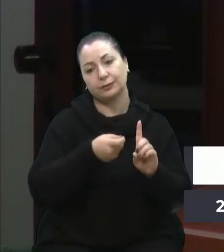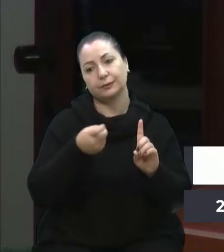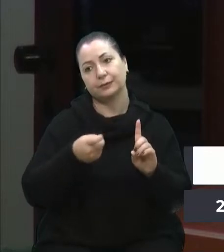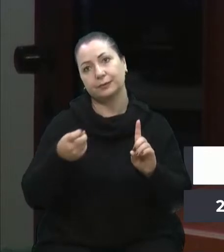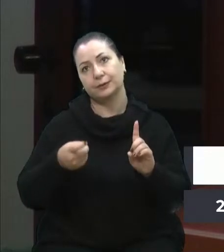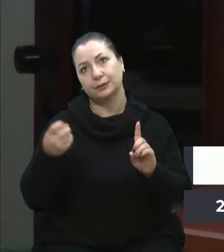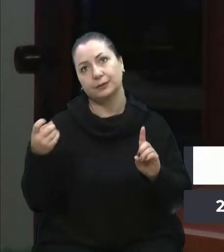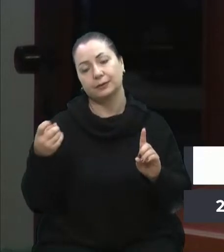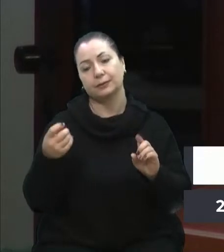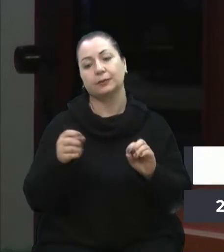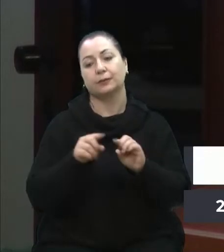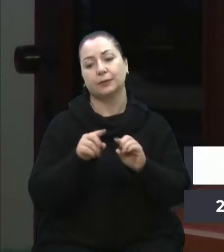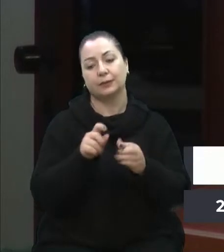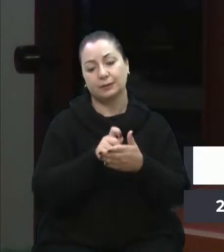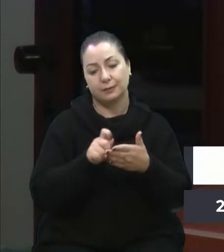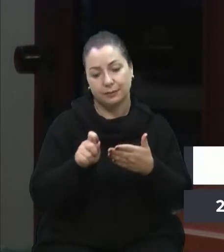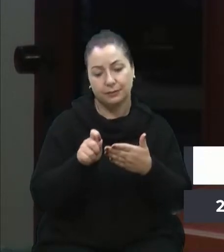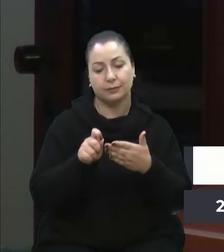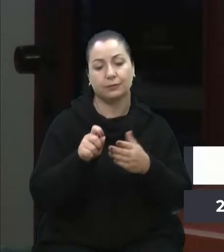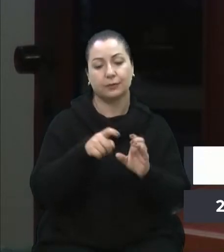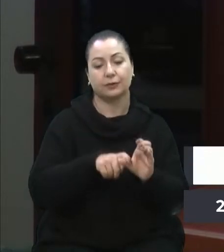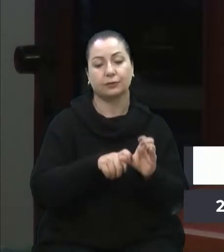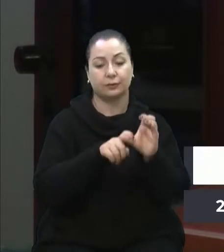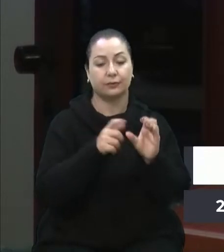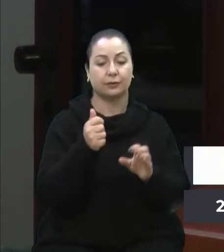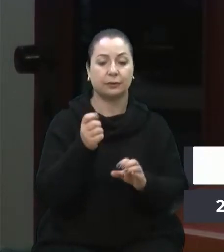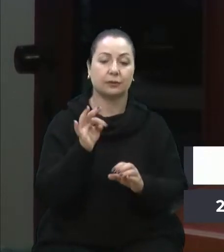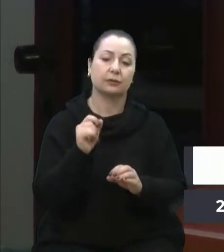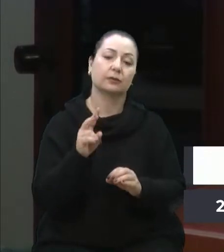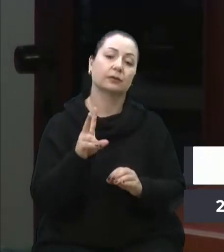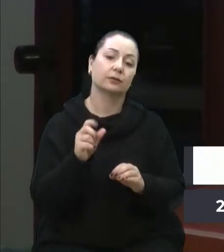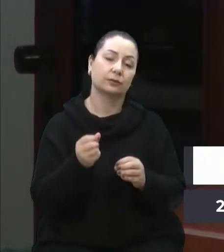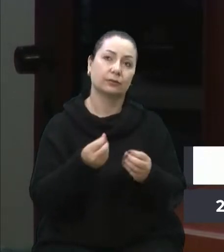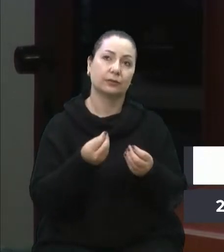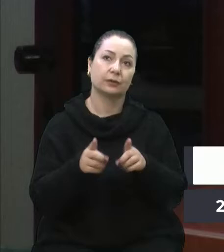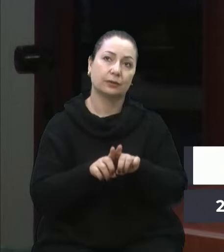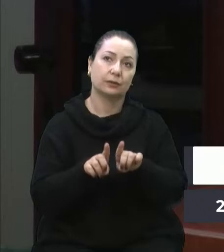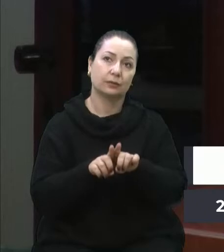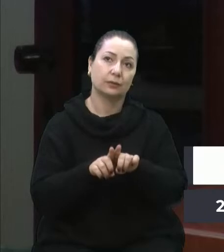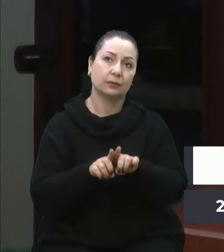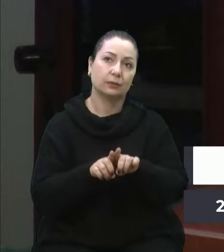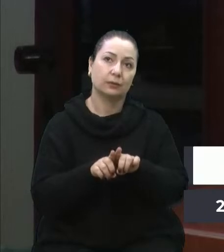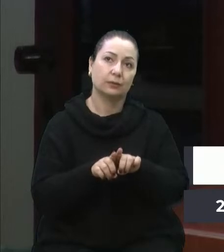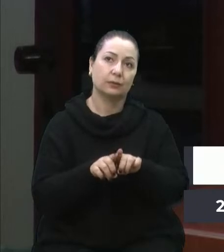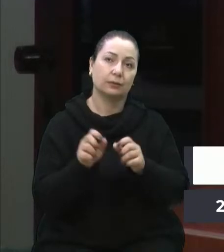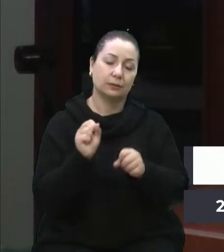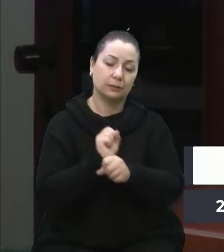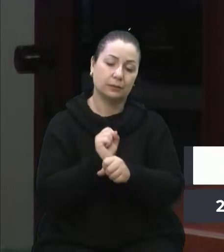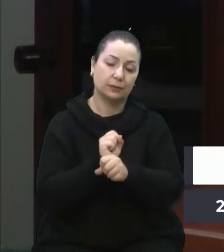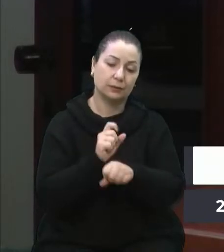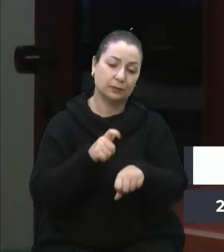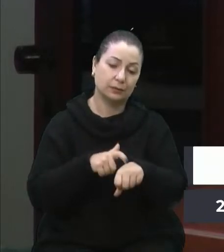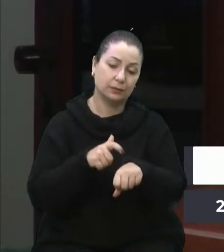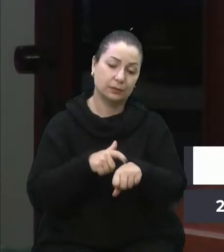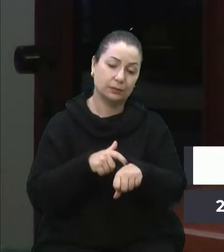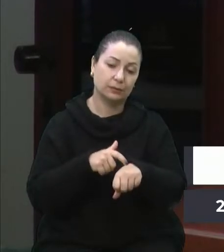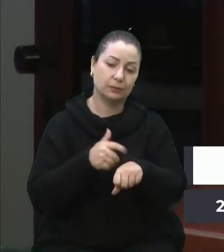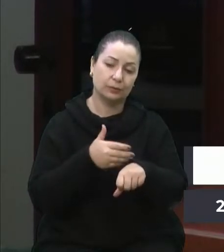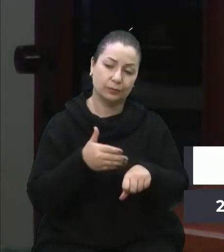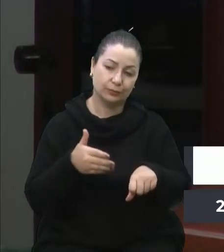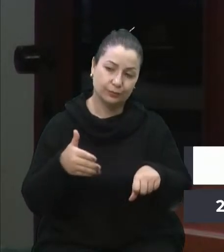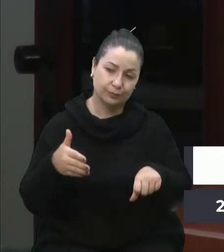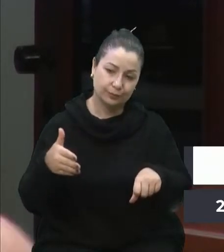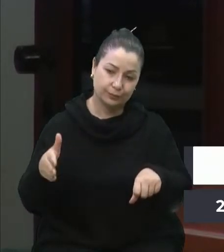inscrição em dívida ativa, como aguardar o decurso do prazo recursal